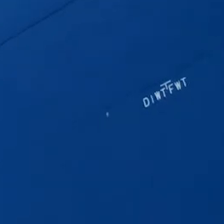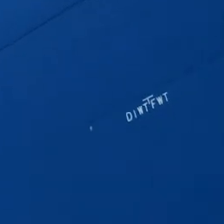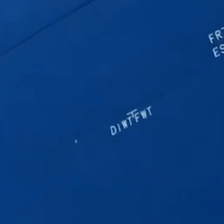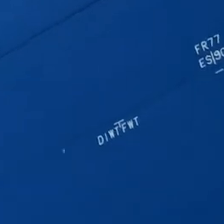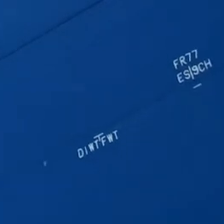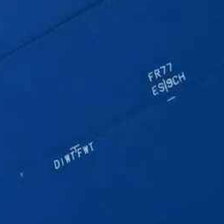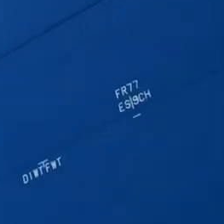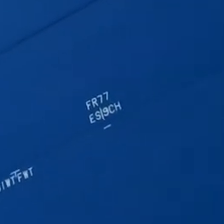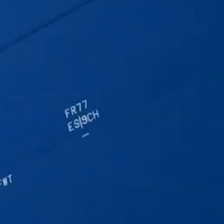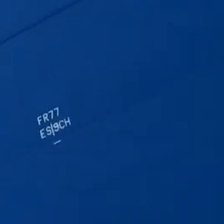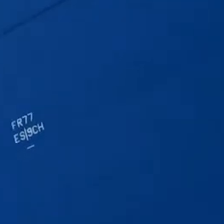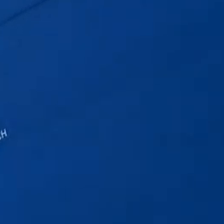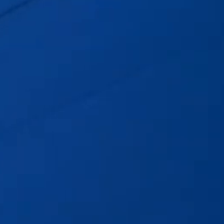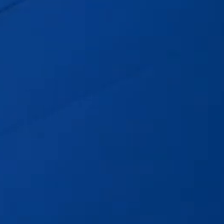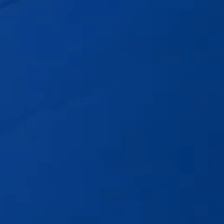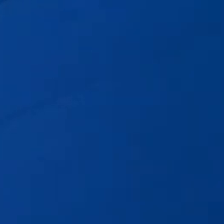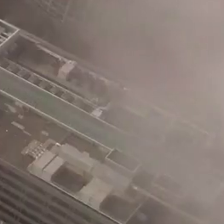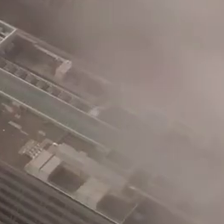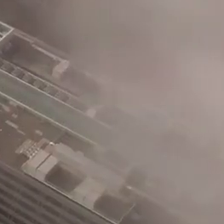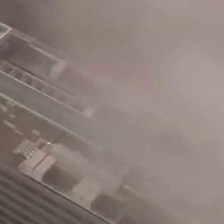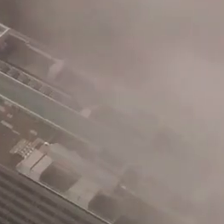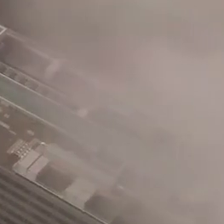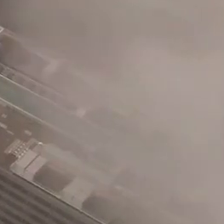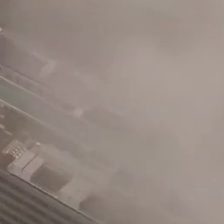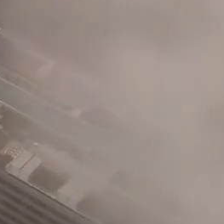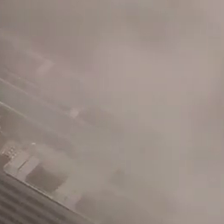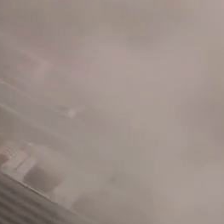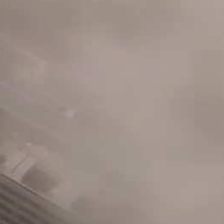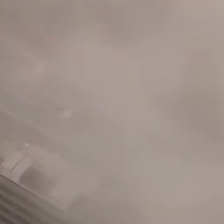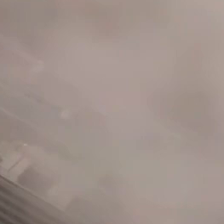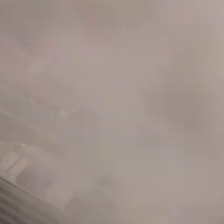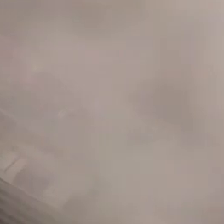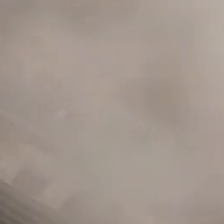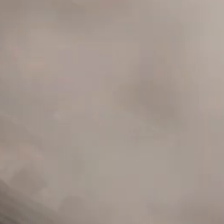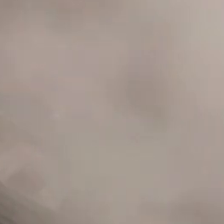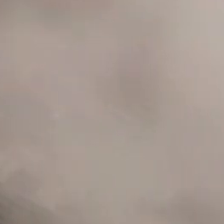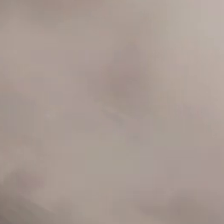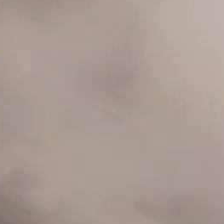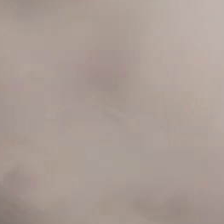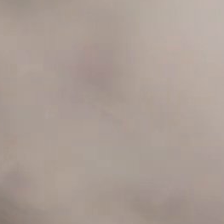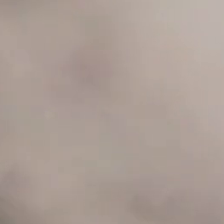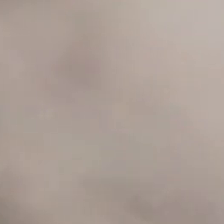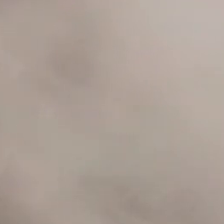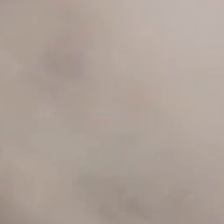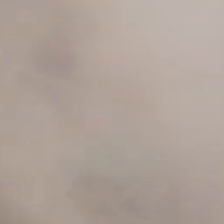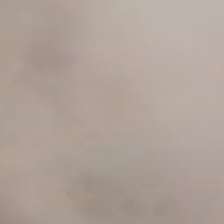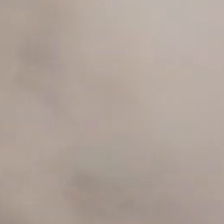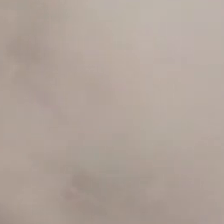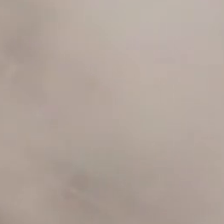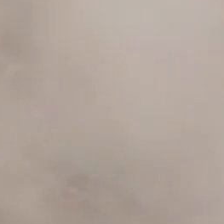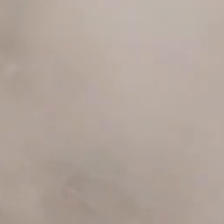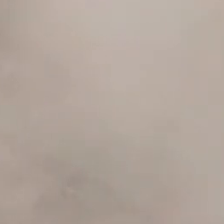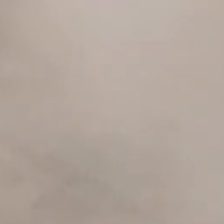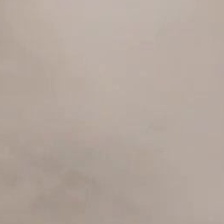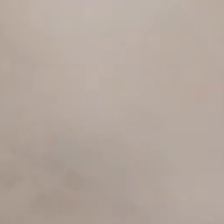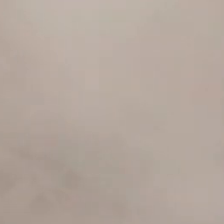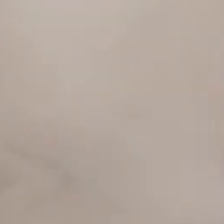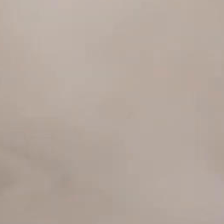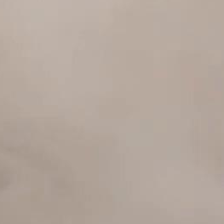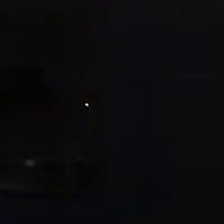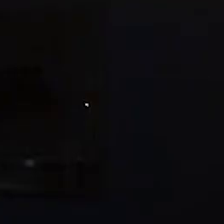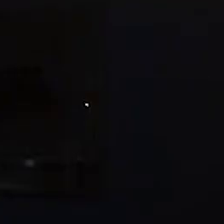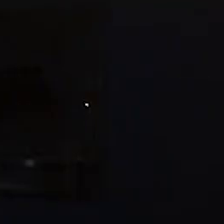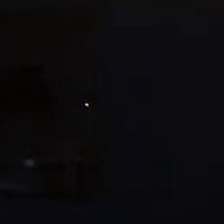levado o nosso meio ambiente a enfrentar problemas de difícil solução e que colocam em risco a sobrevivência da própria espécie